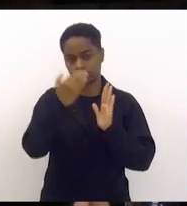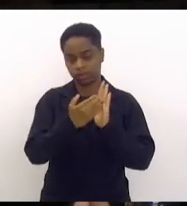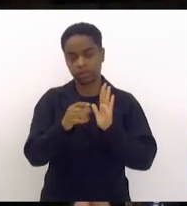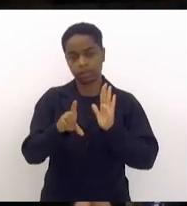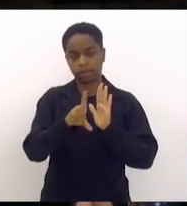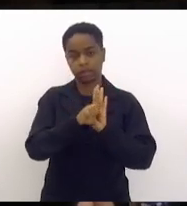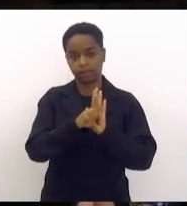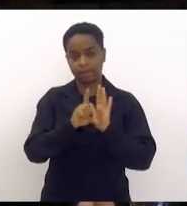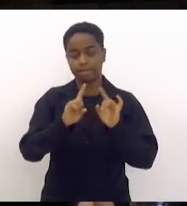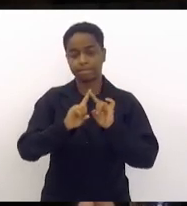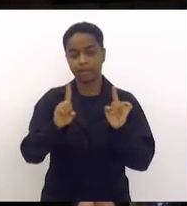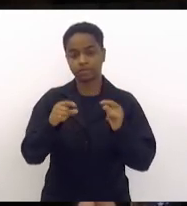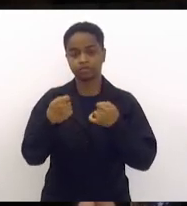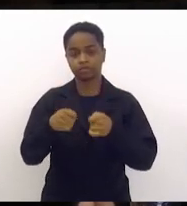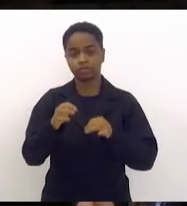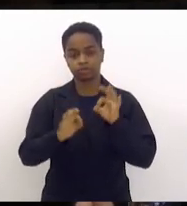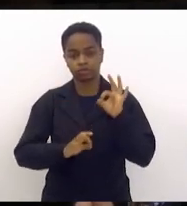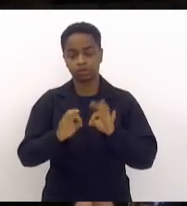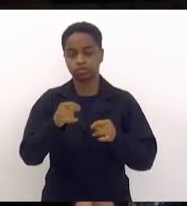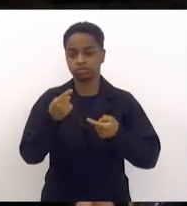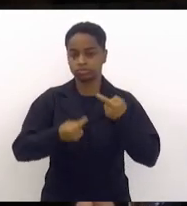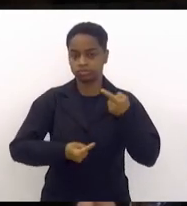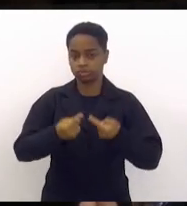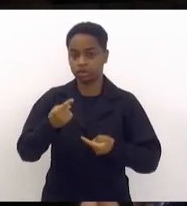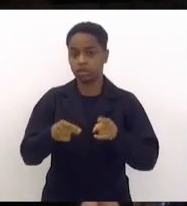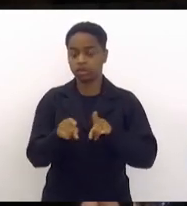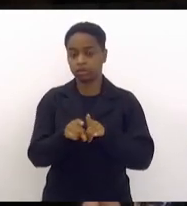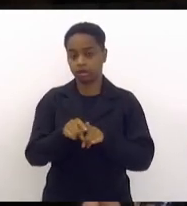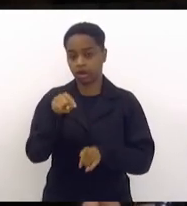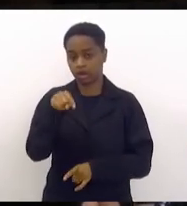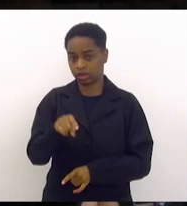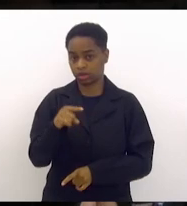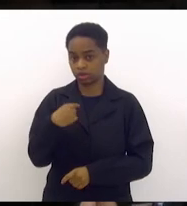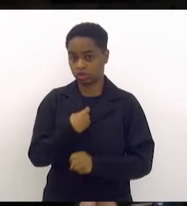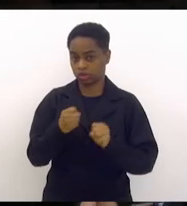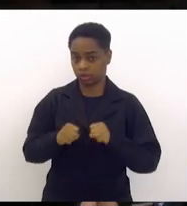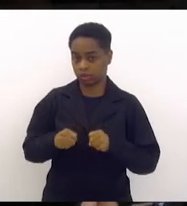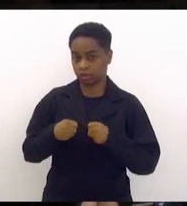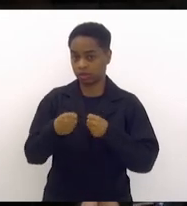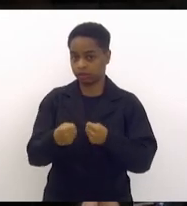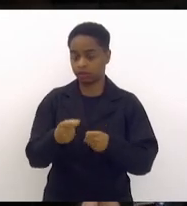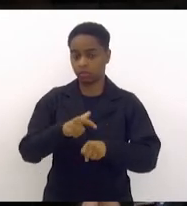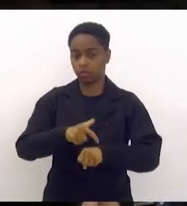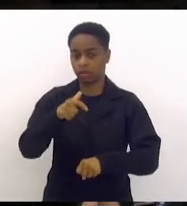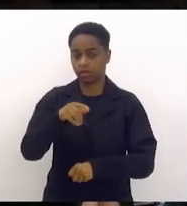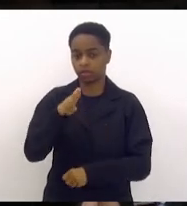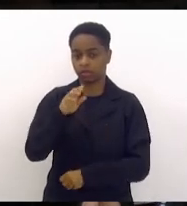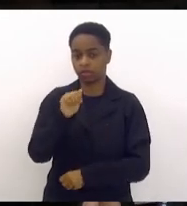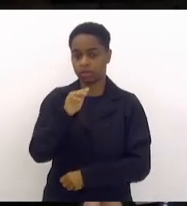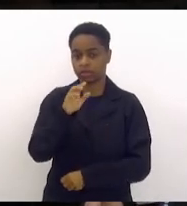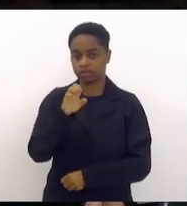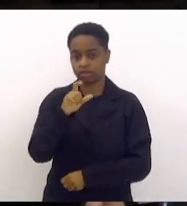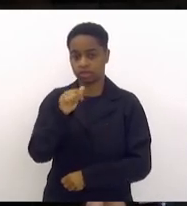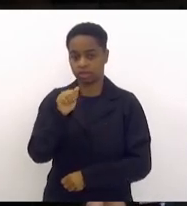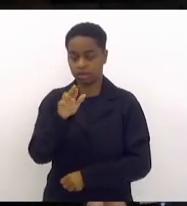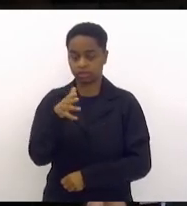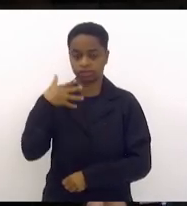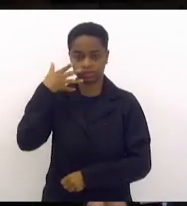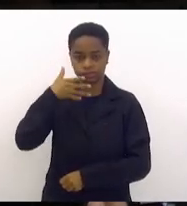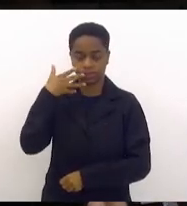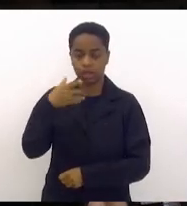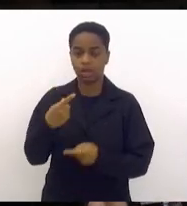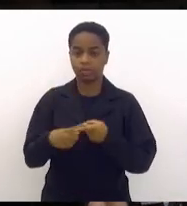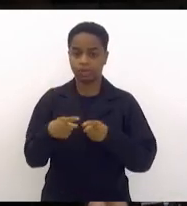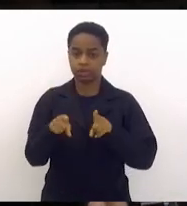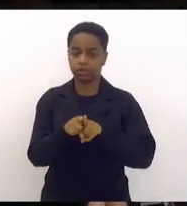há que se estabelecer um debate como aqui também foi defendida na fala do Bacelar não é porque foi também uma